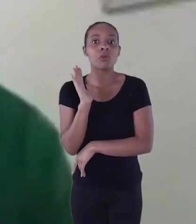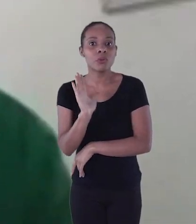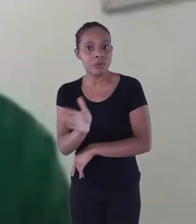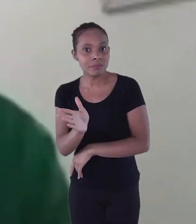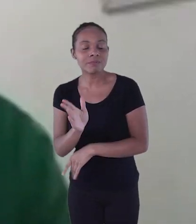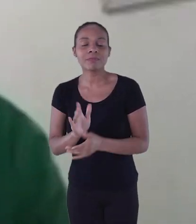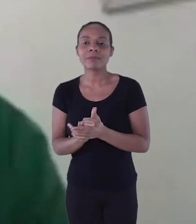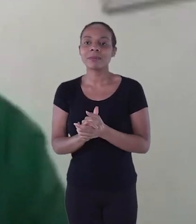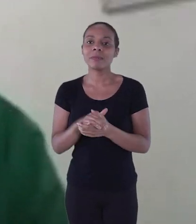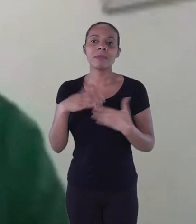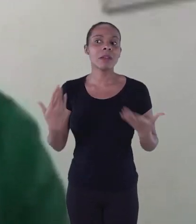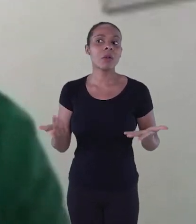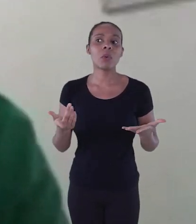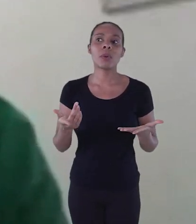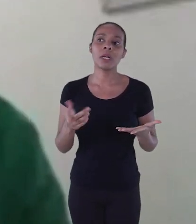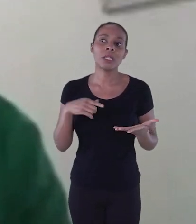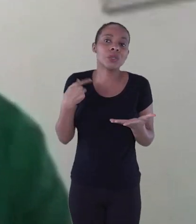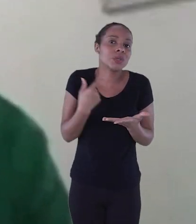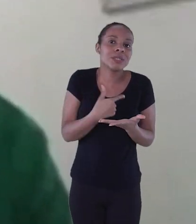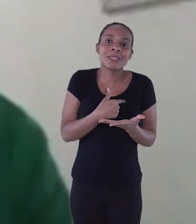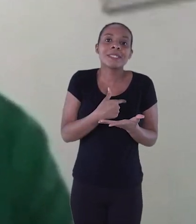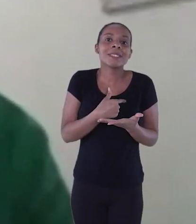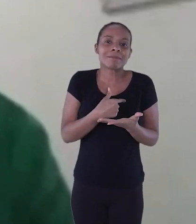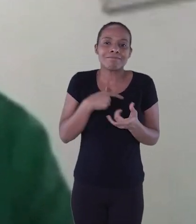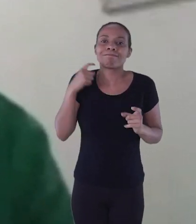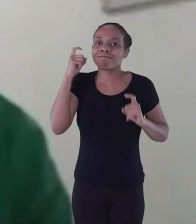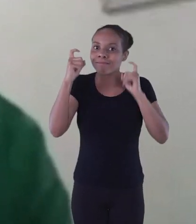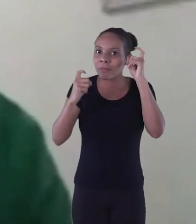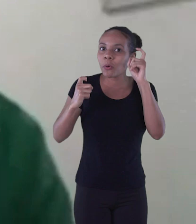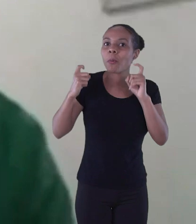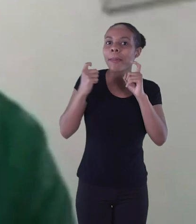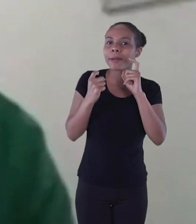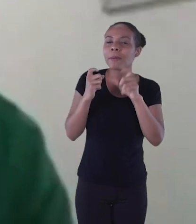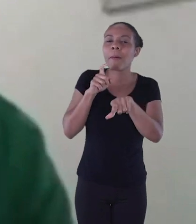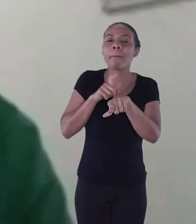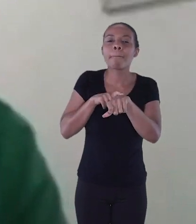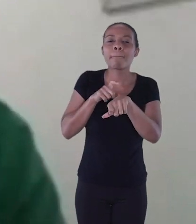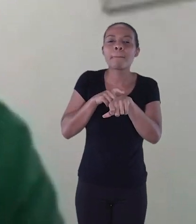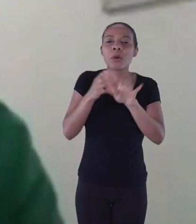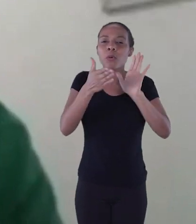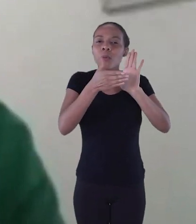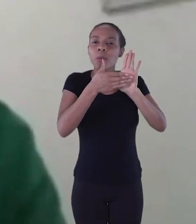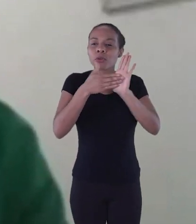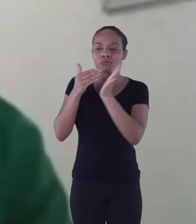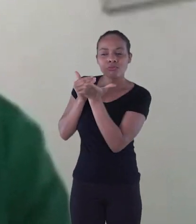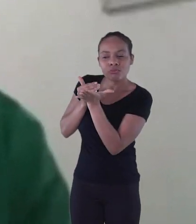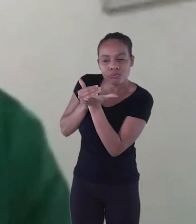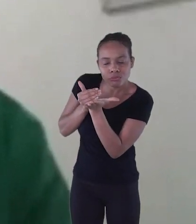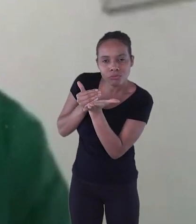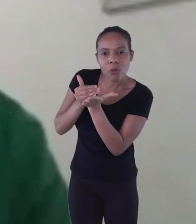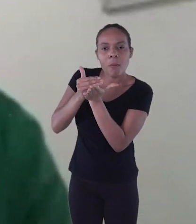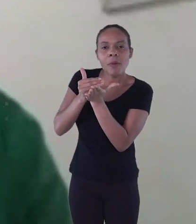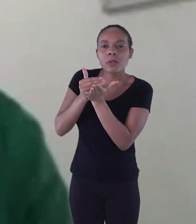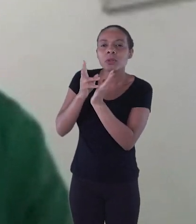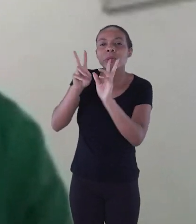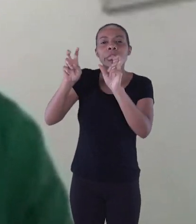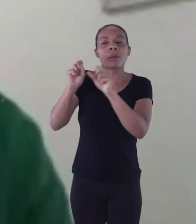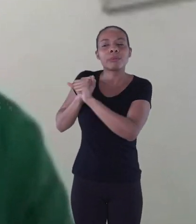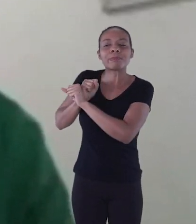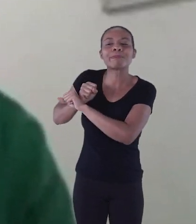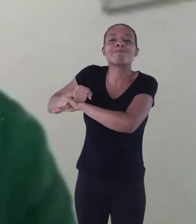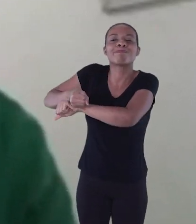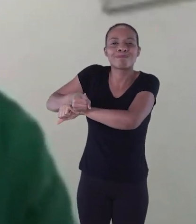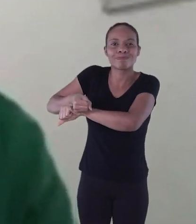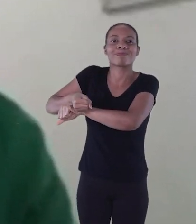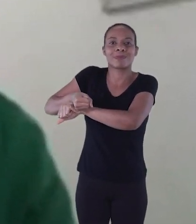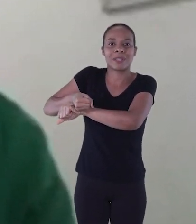do Brasil. Então, essa era uma das nossas preocupações, desde o tempo que pensávamos em fazer um livro sobre escravidão, que era essa ideia